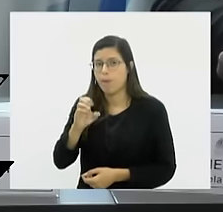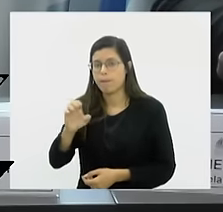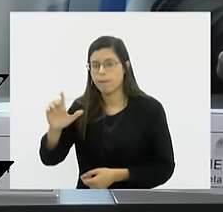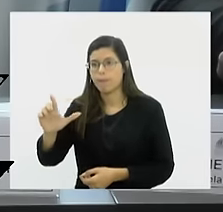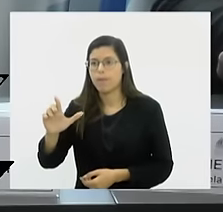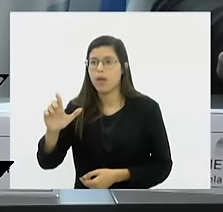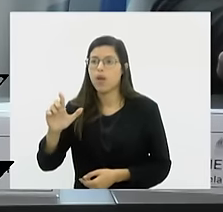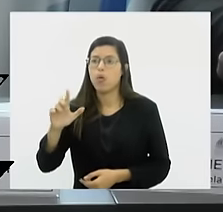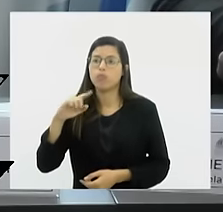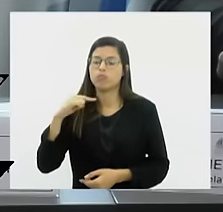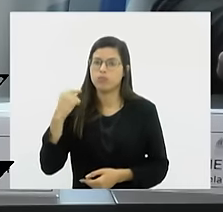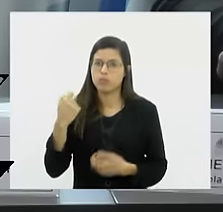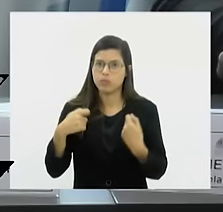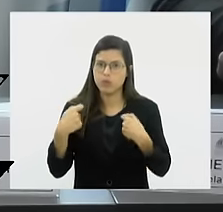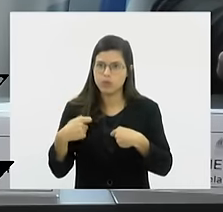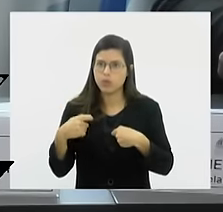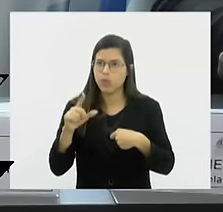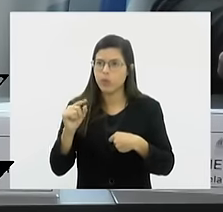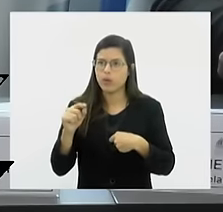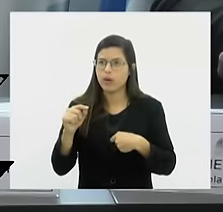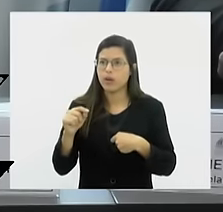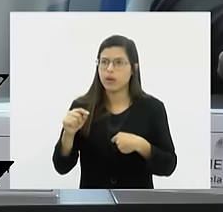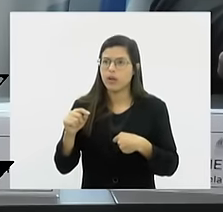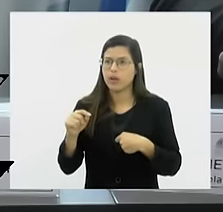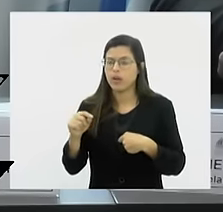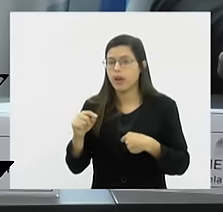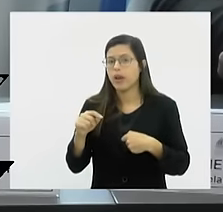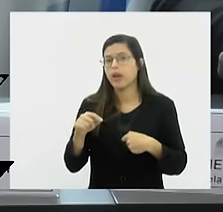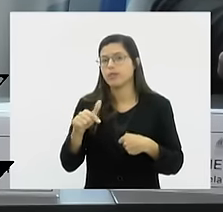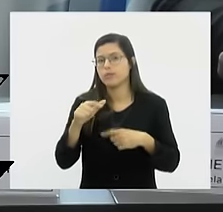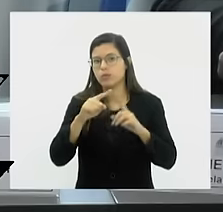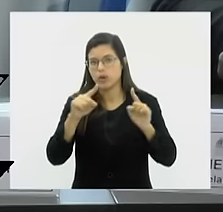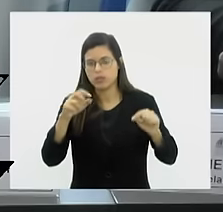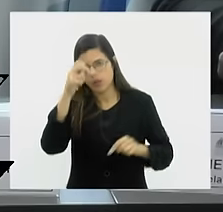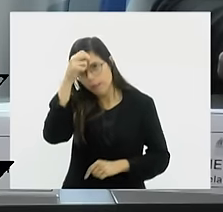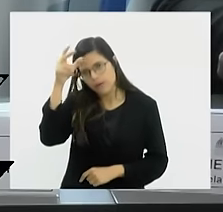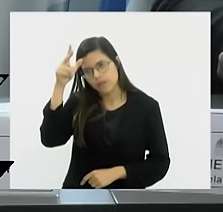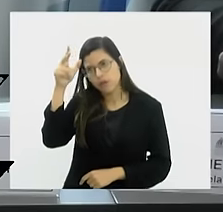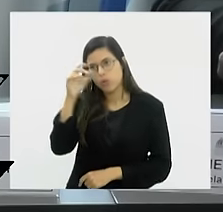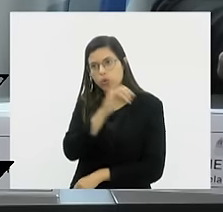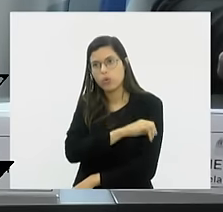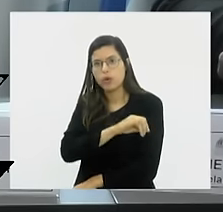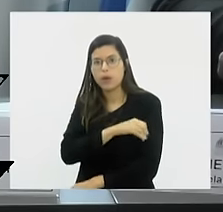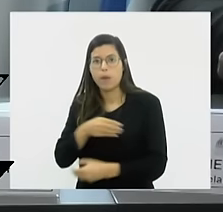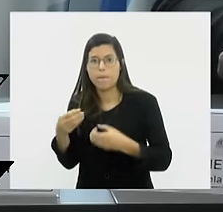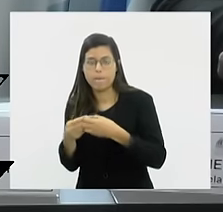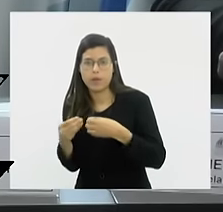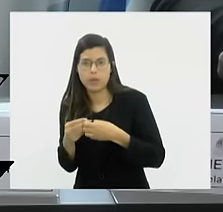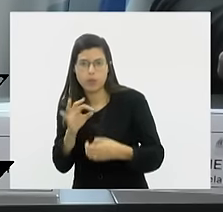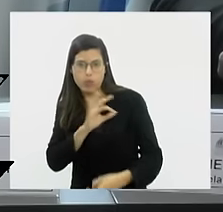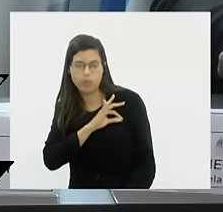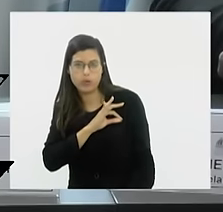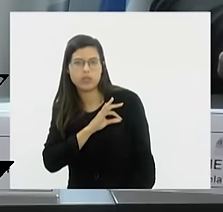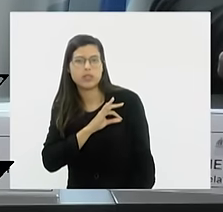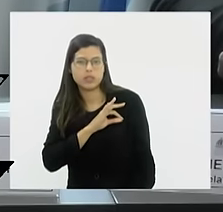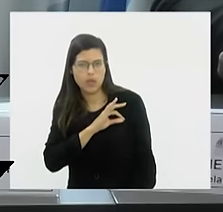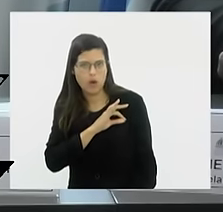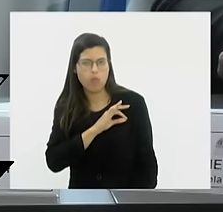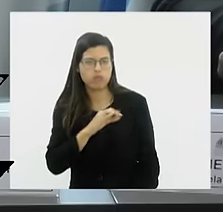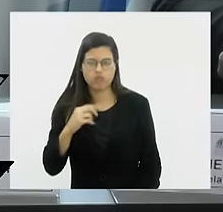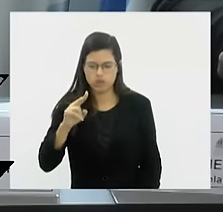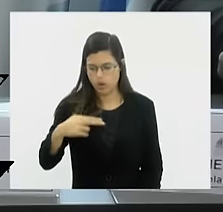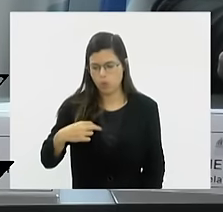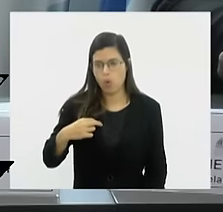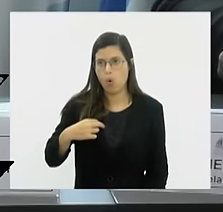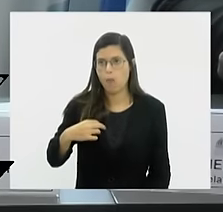um agente da prefeitura do Rio de Janeiro ao lado de um policial militar fardado, canetando um